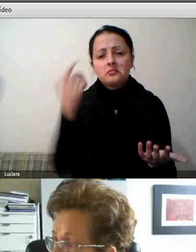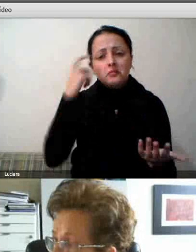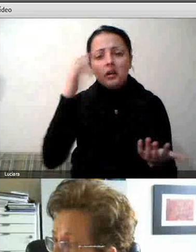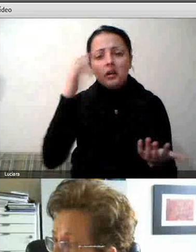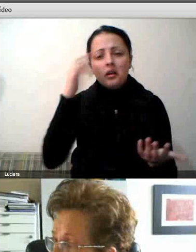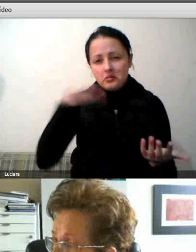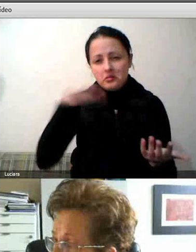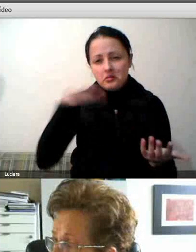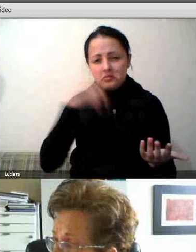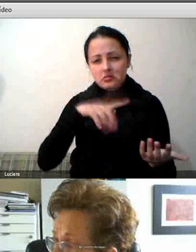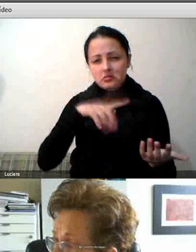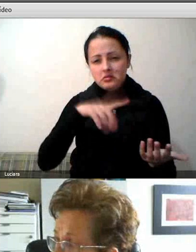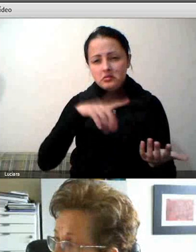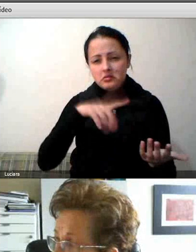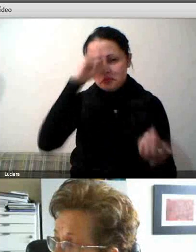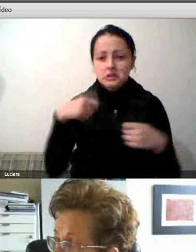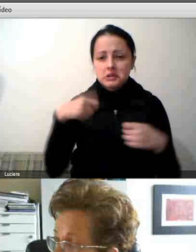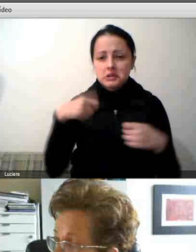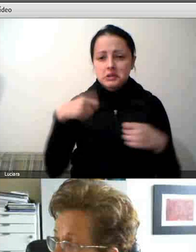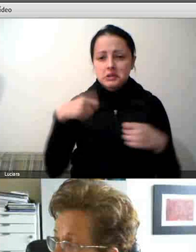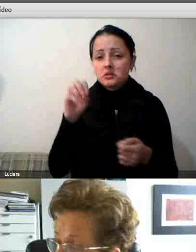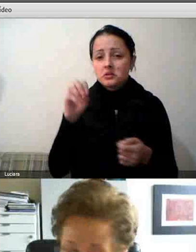me enxergo? Não, já tem